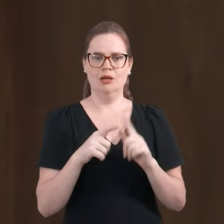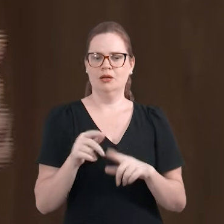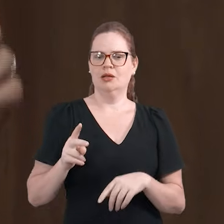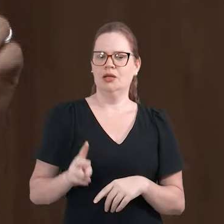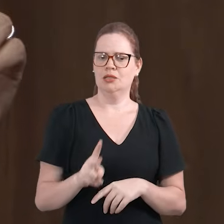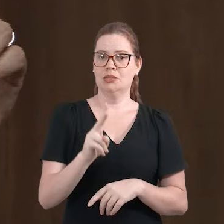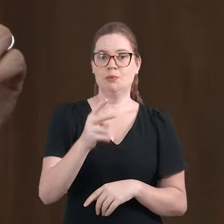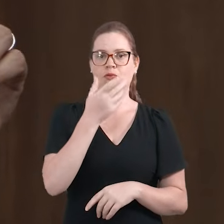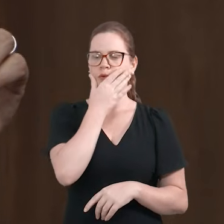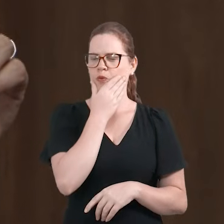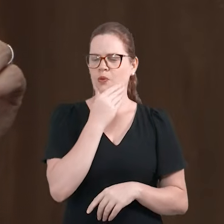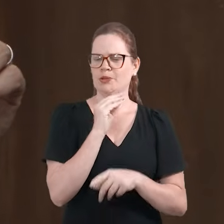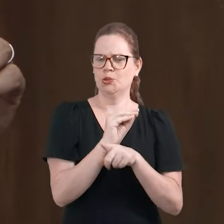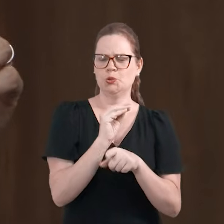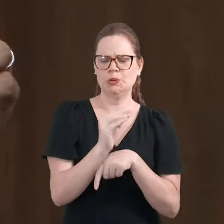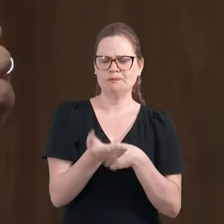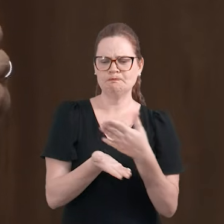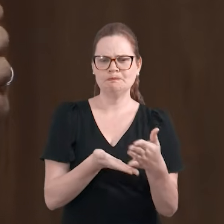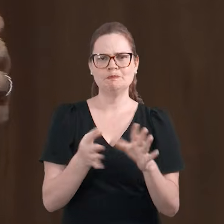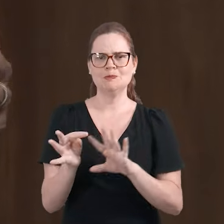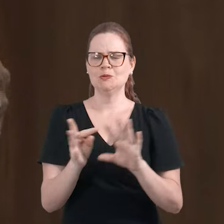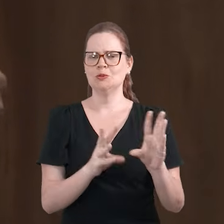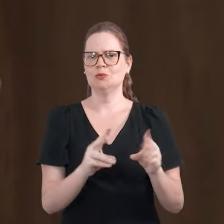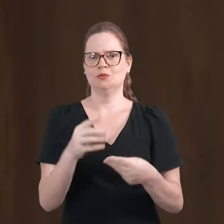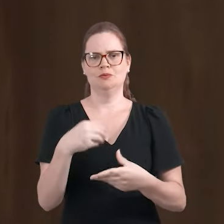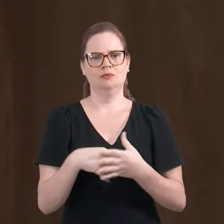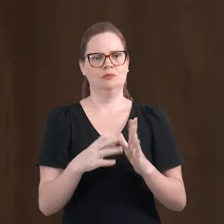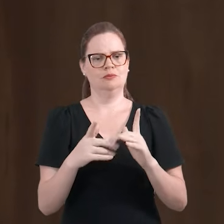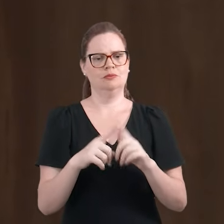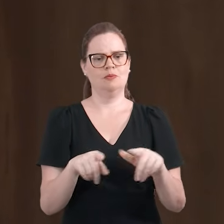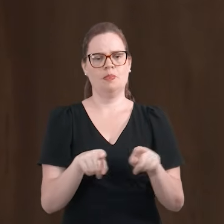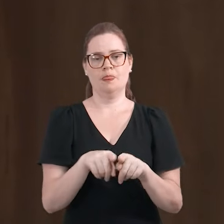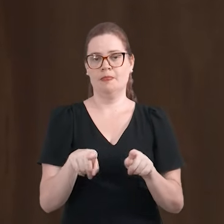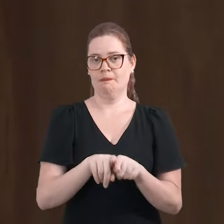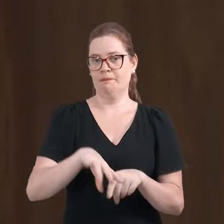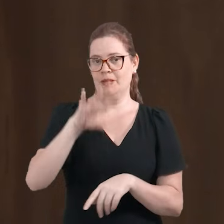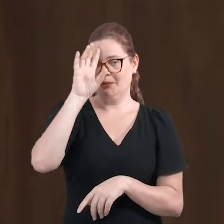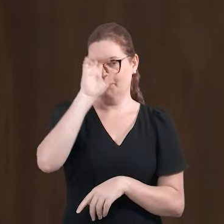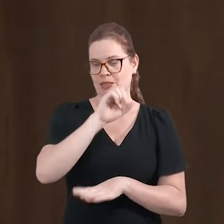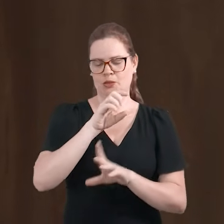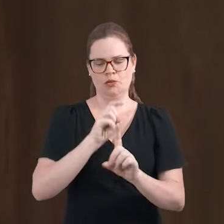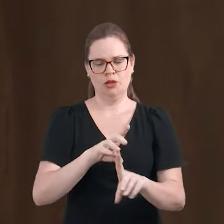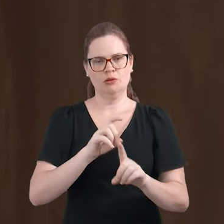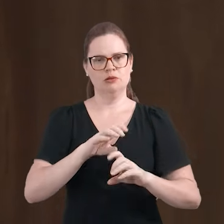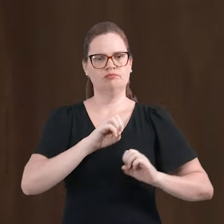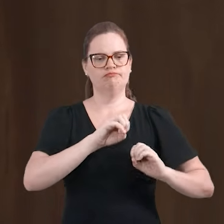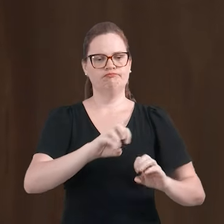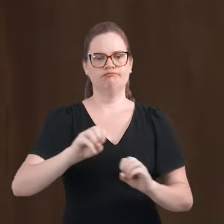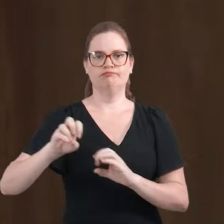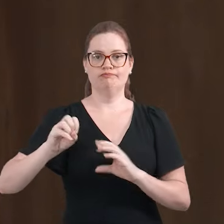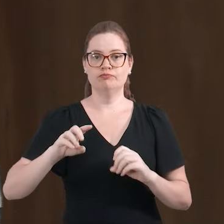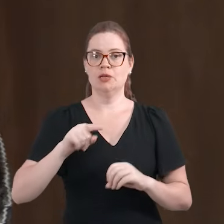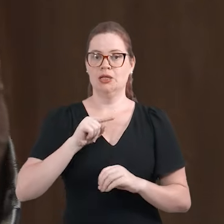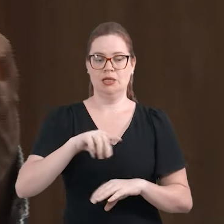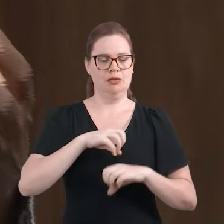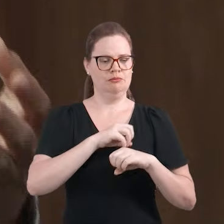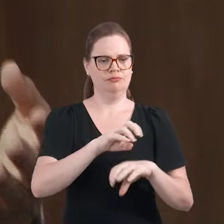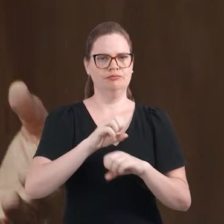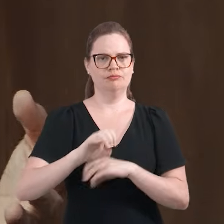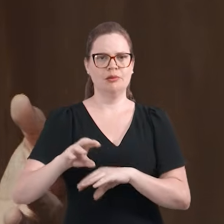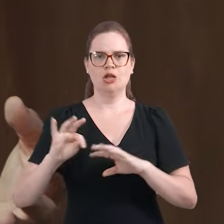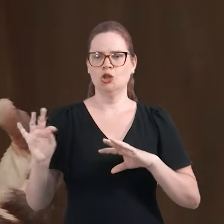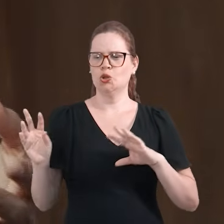foi um homem muito zeloso pela obra, zeloso pela doutrina, pela herança que foi deixada, e ele transmitiu